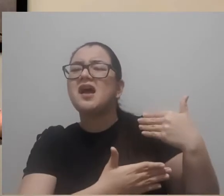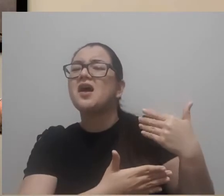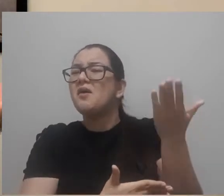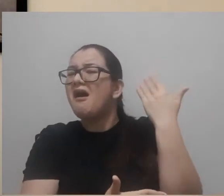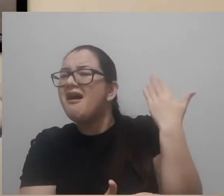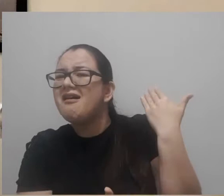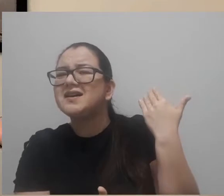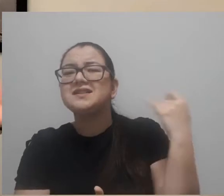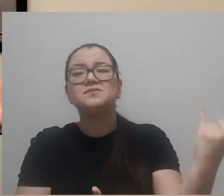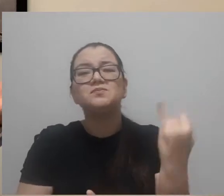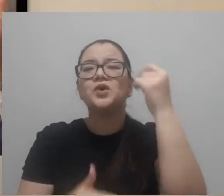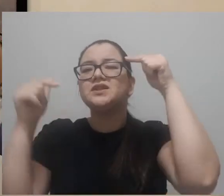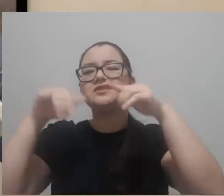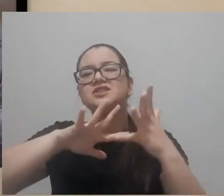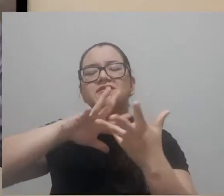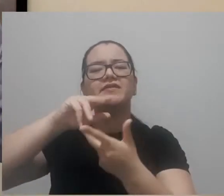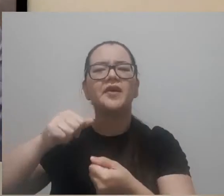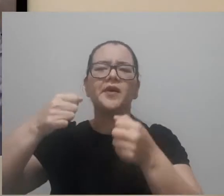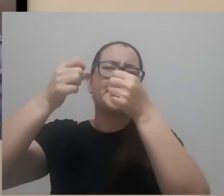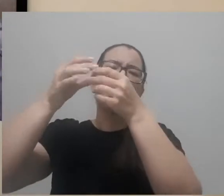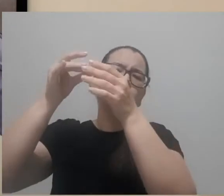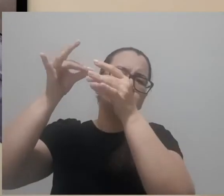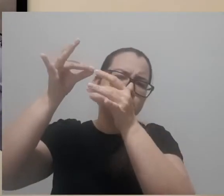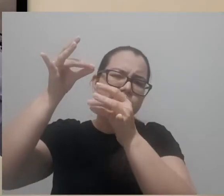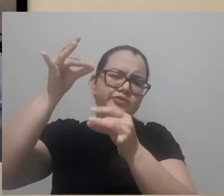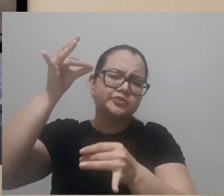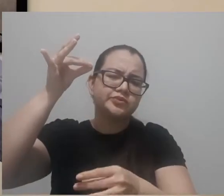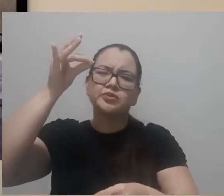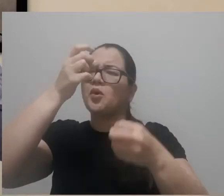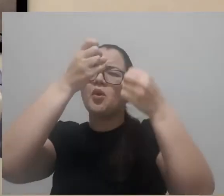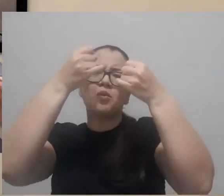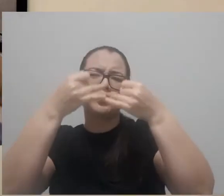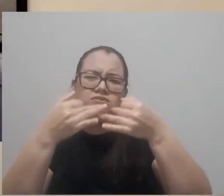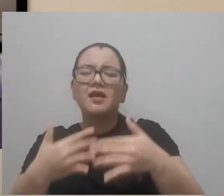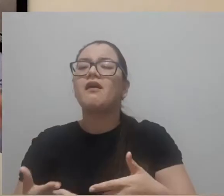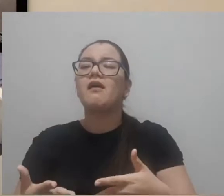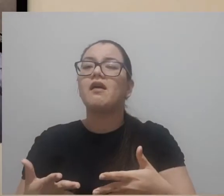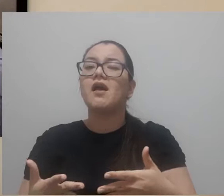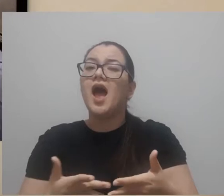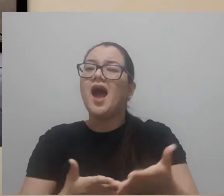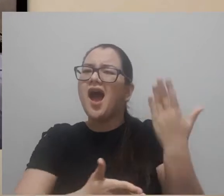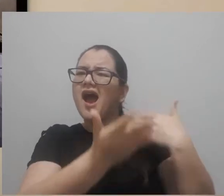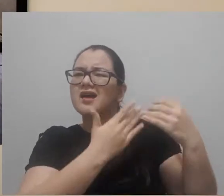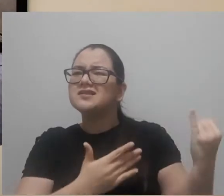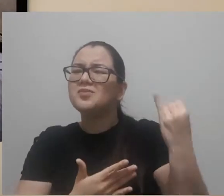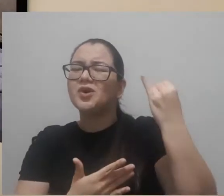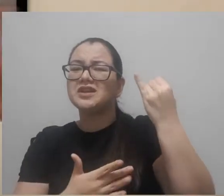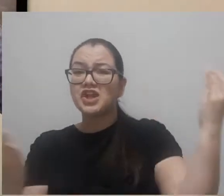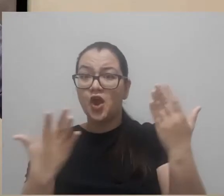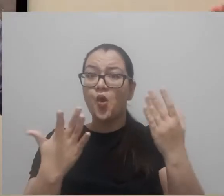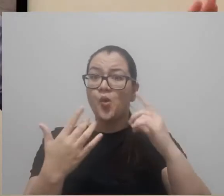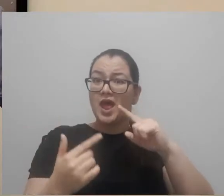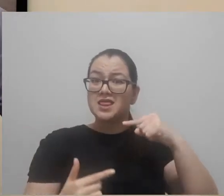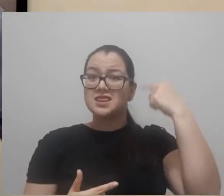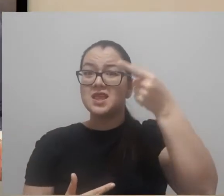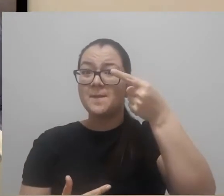eram para ele importantes. Ele disse que aquilo para ele se tornou tudo como refúgio, como lixo, como sem